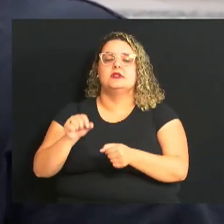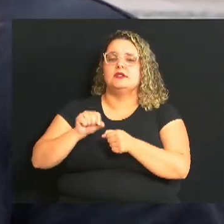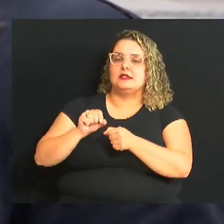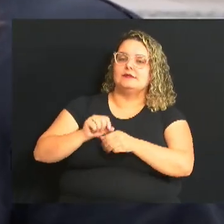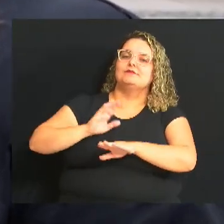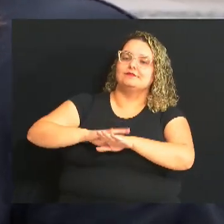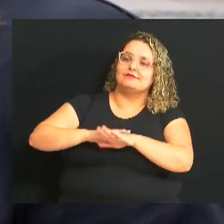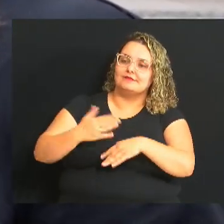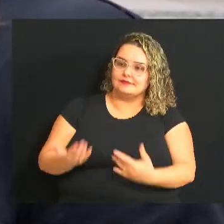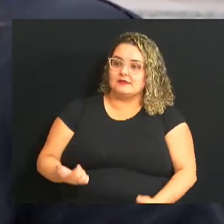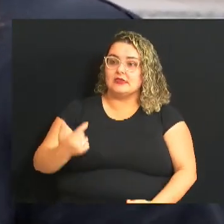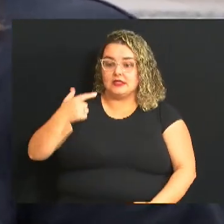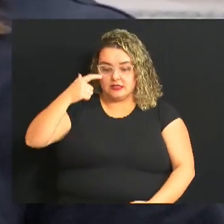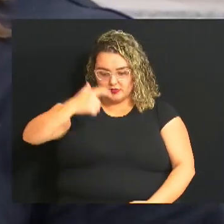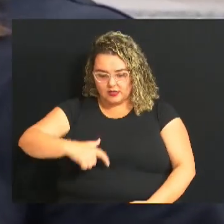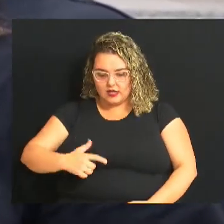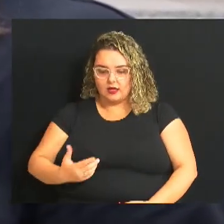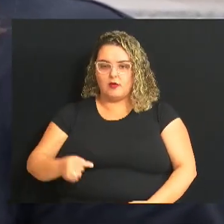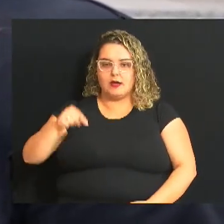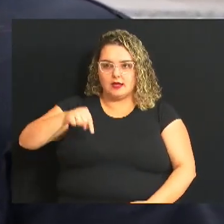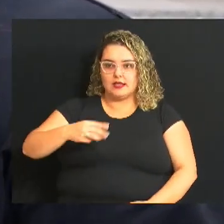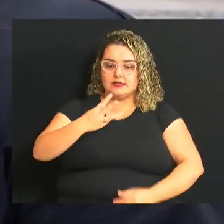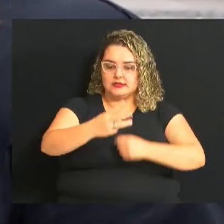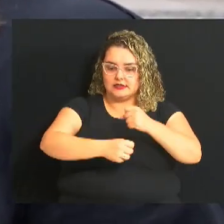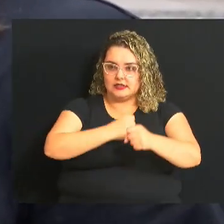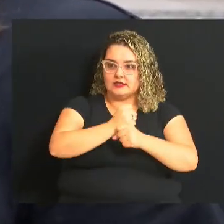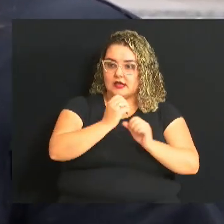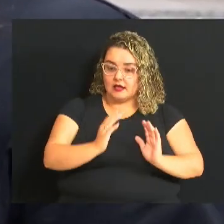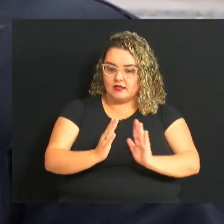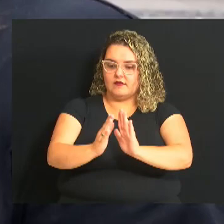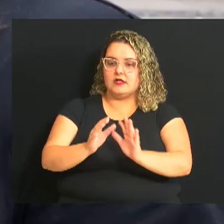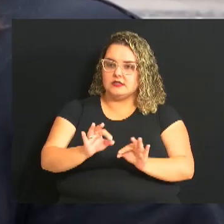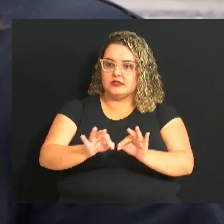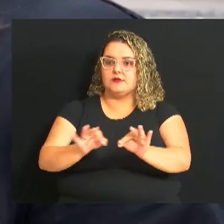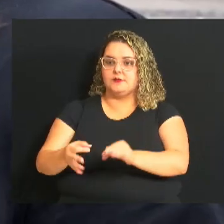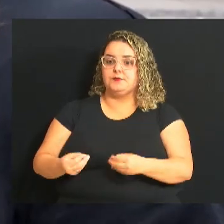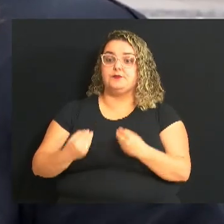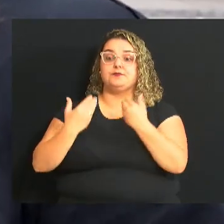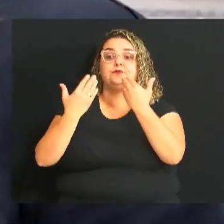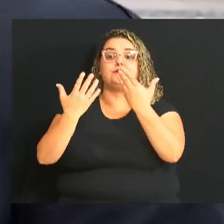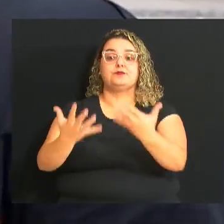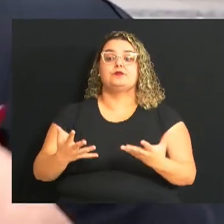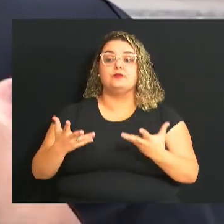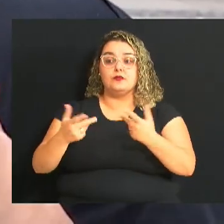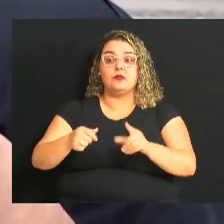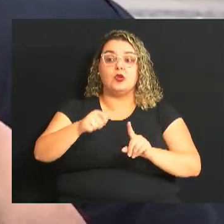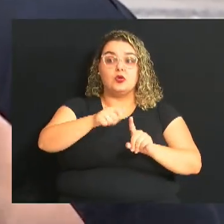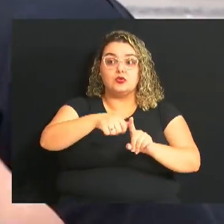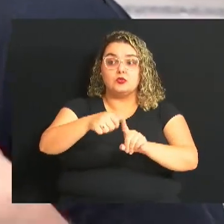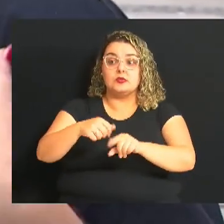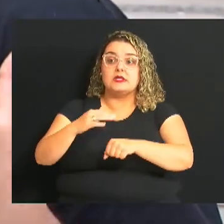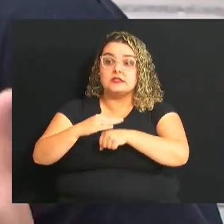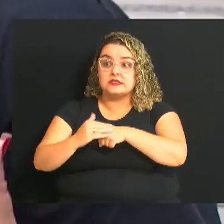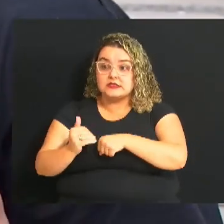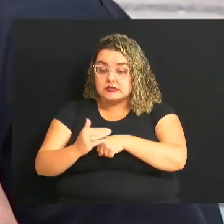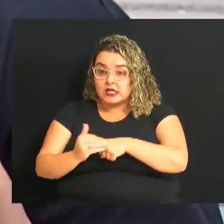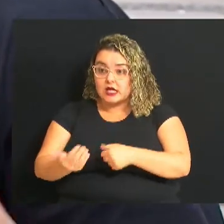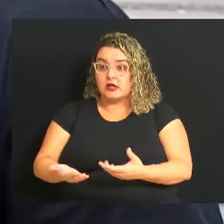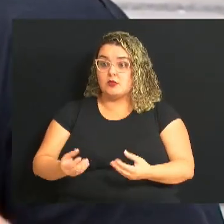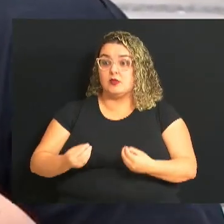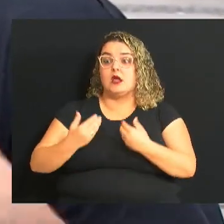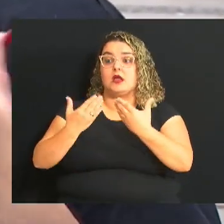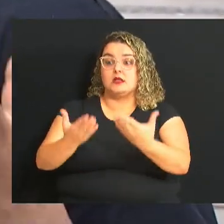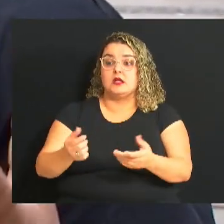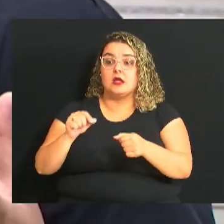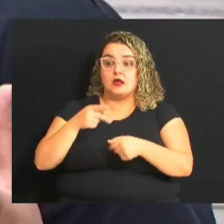estar aqui esses 3 anos à frente desse projeto e trazer todo mês esse carinho, porque assim, a entrega que a gente